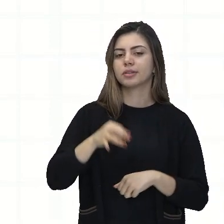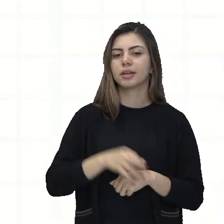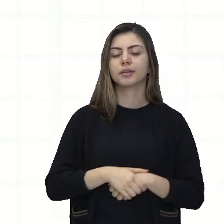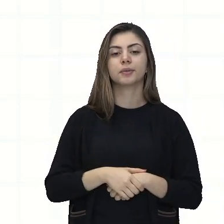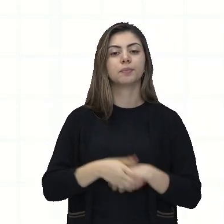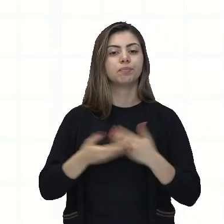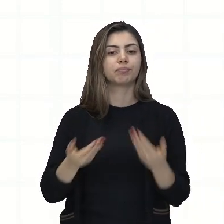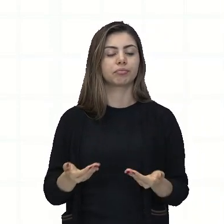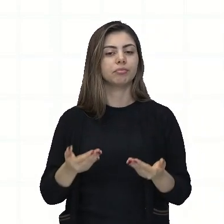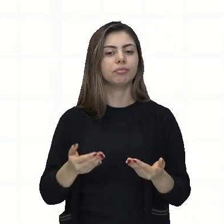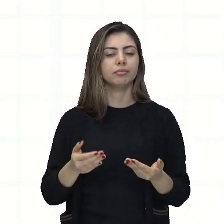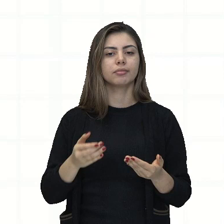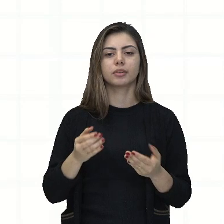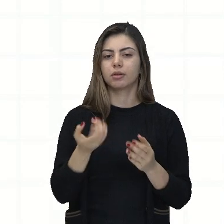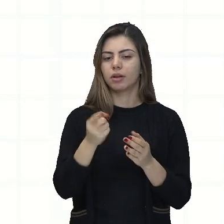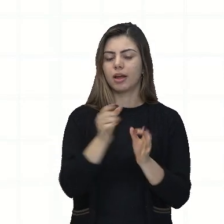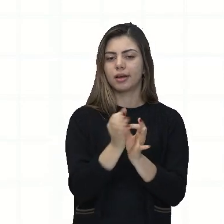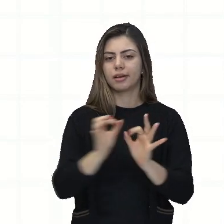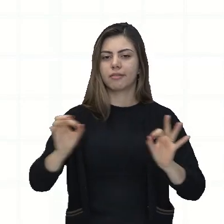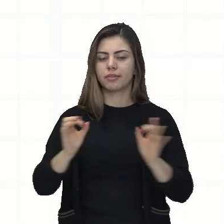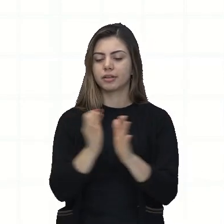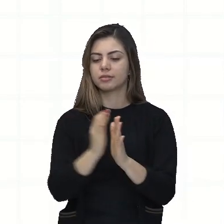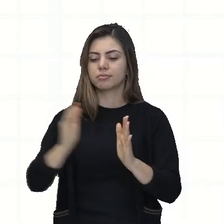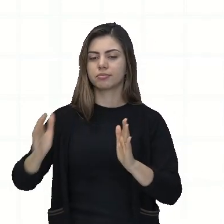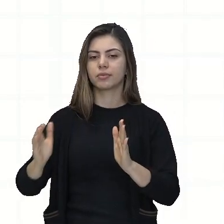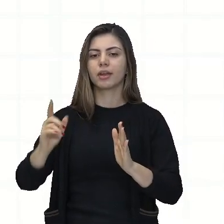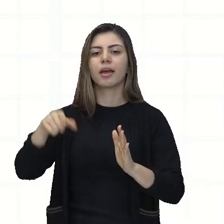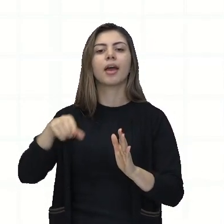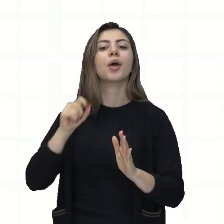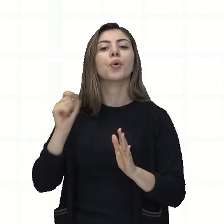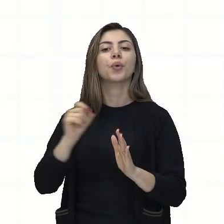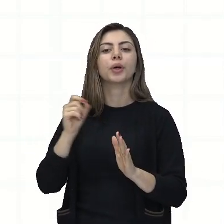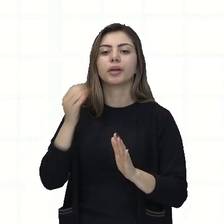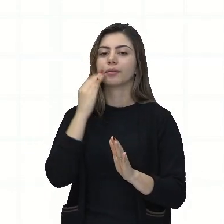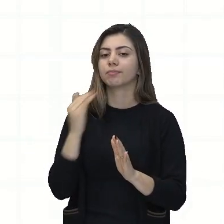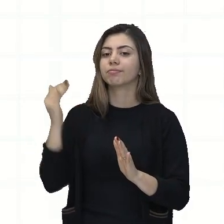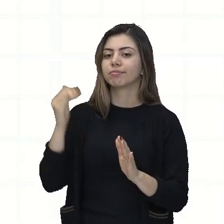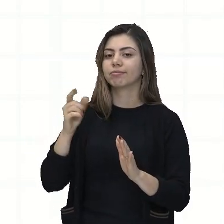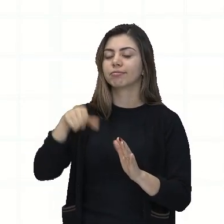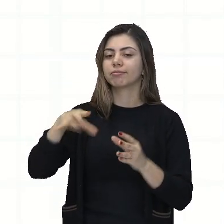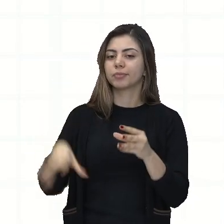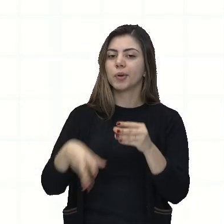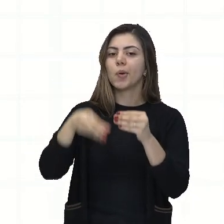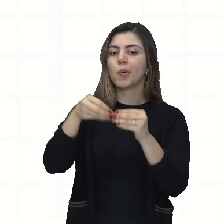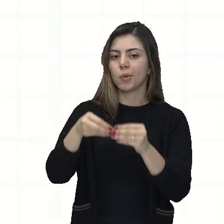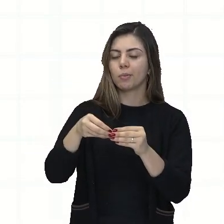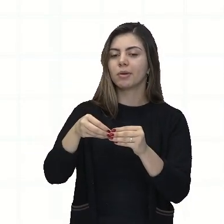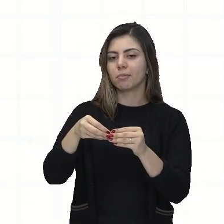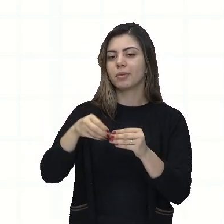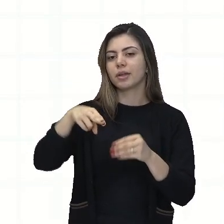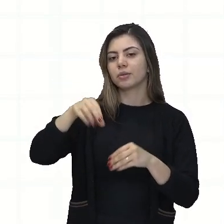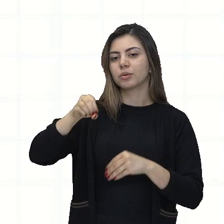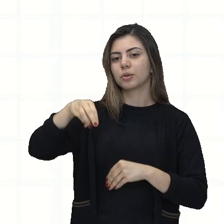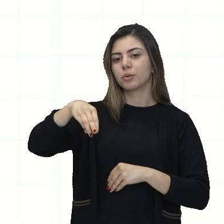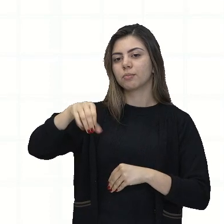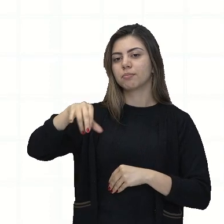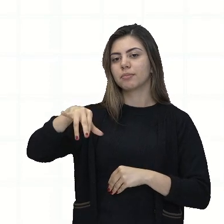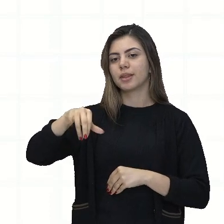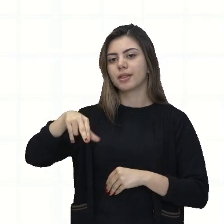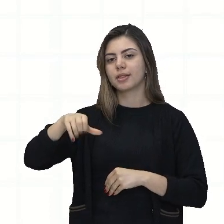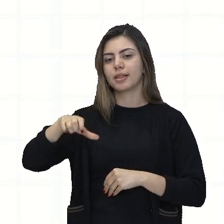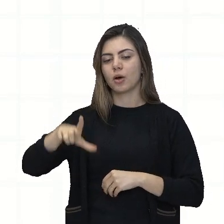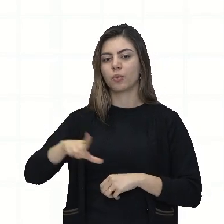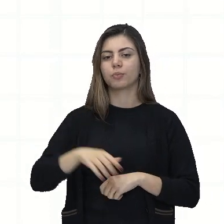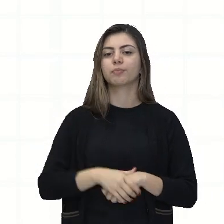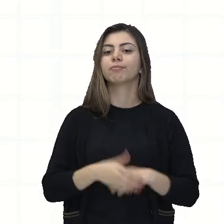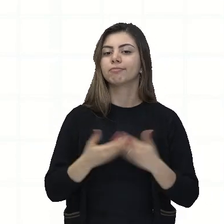E esse restante aqui eu vou chamar de complemento nominal. É